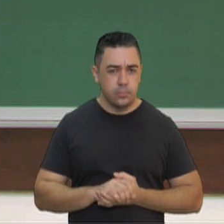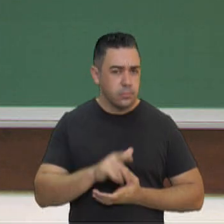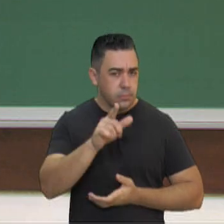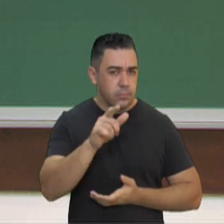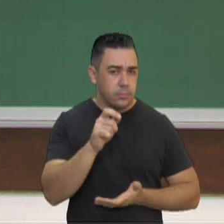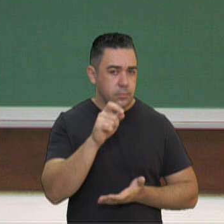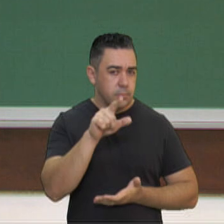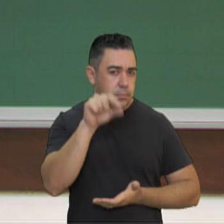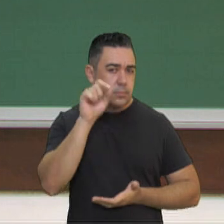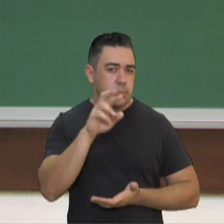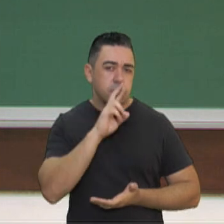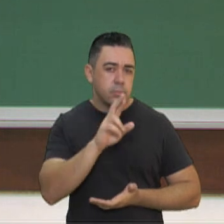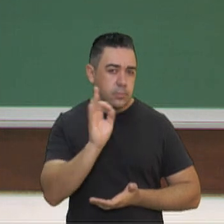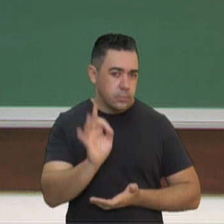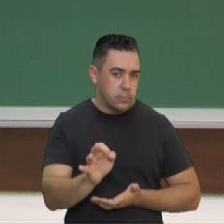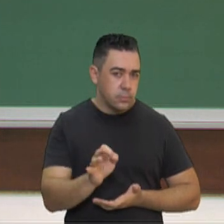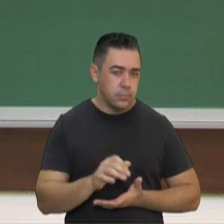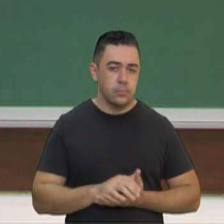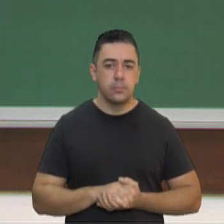que você marcou aí?